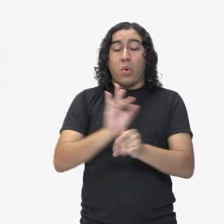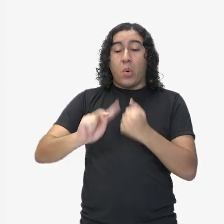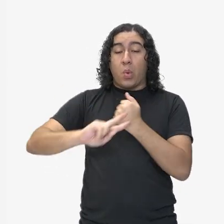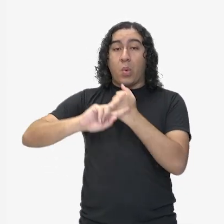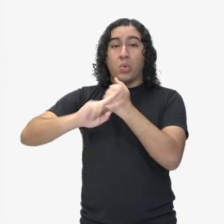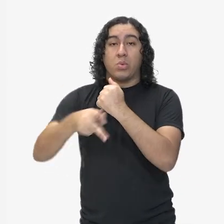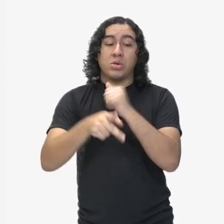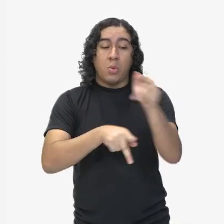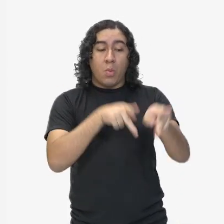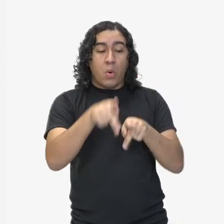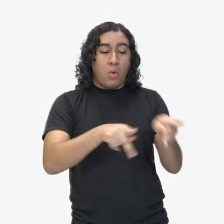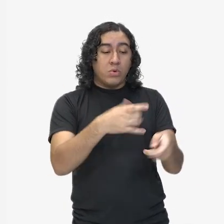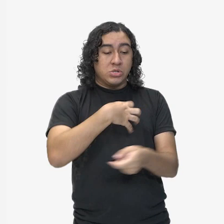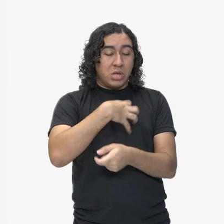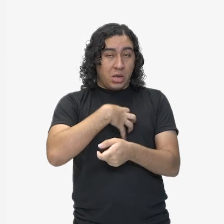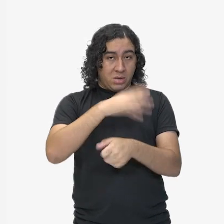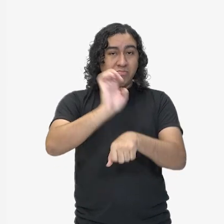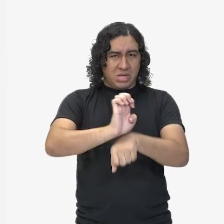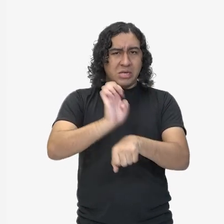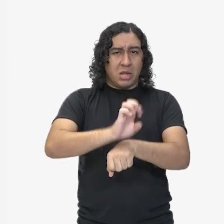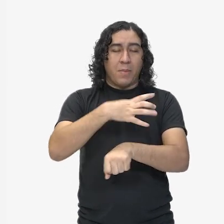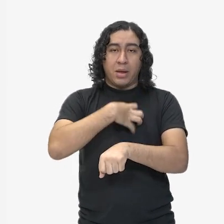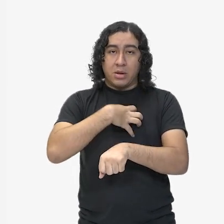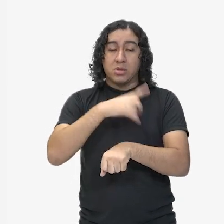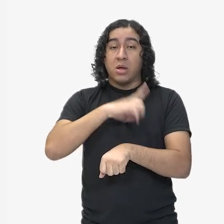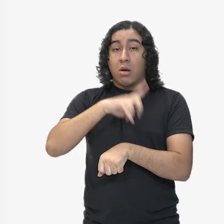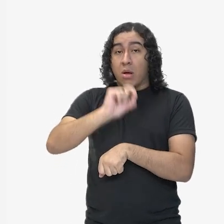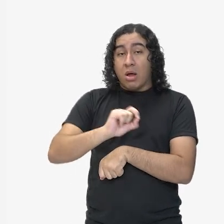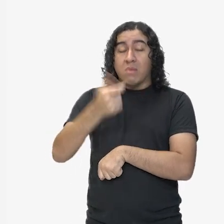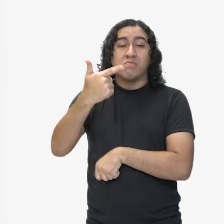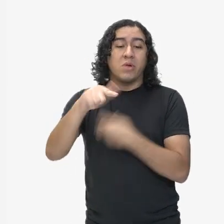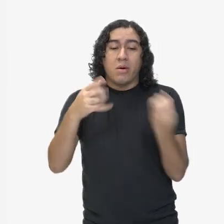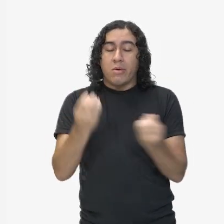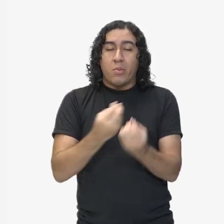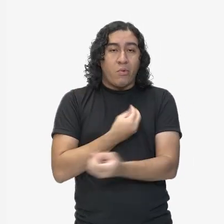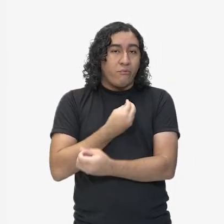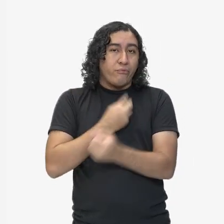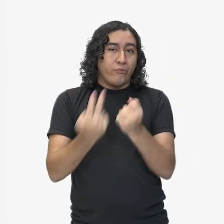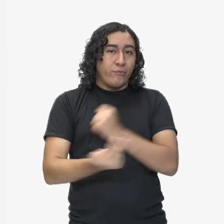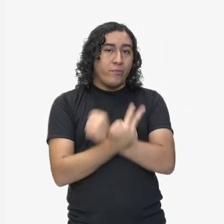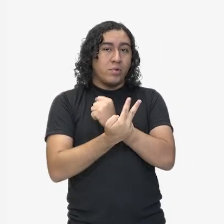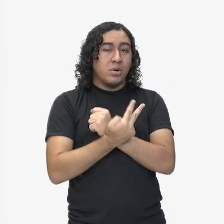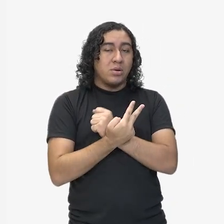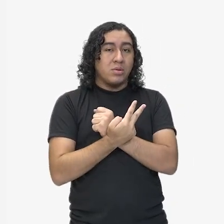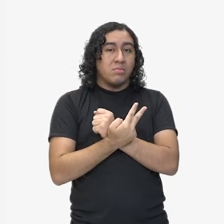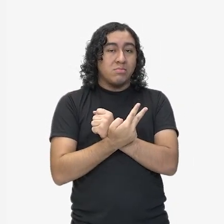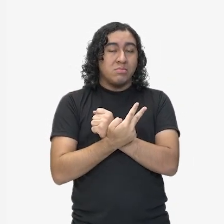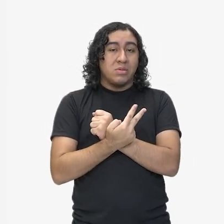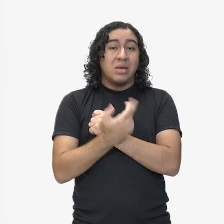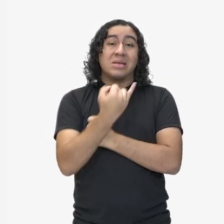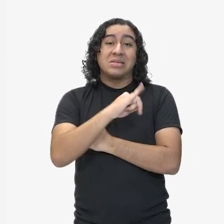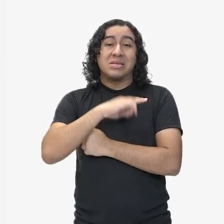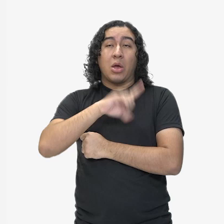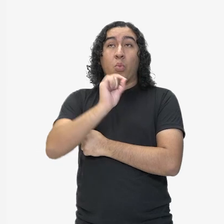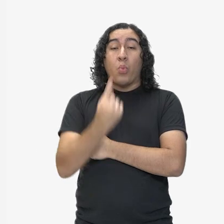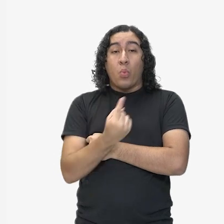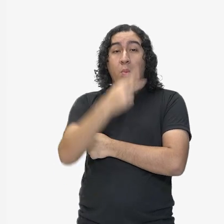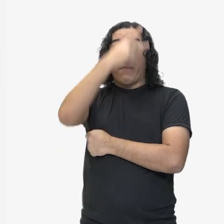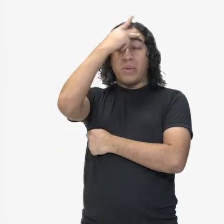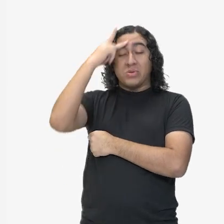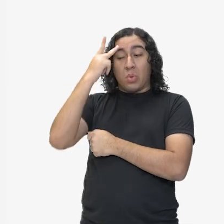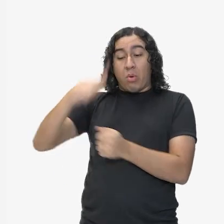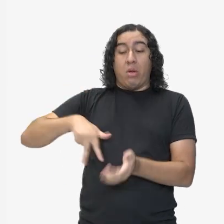aí do sertão da Bahia a ficar sem condição de sobrevivência, e quando chega alguém com um discurso